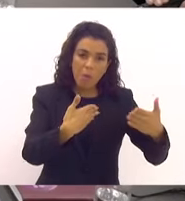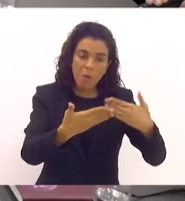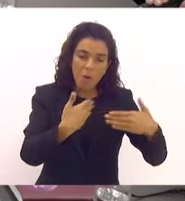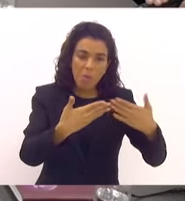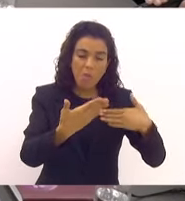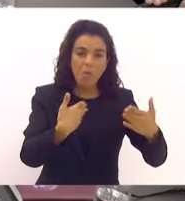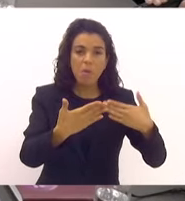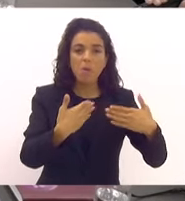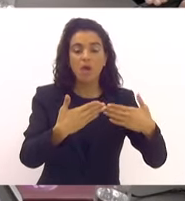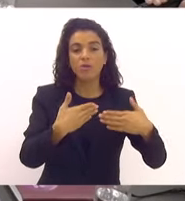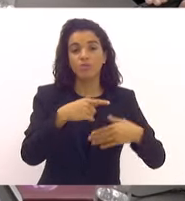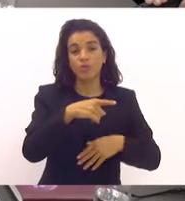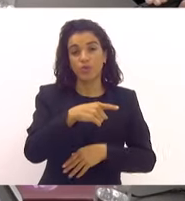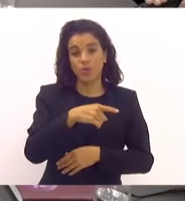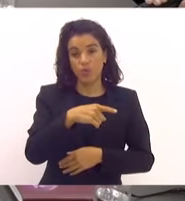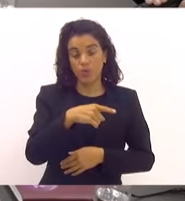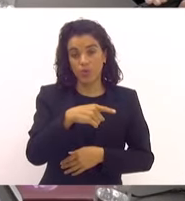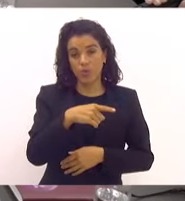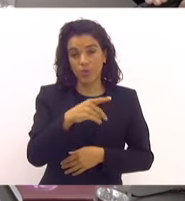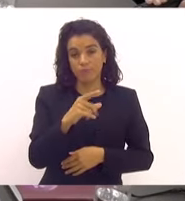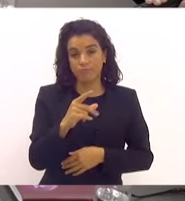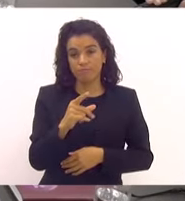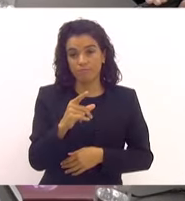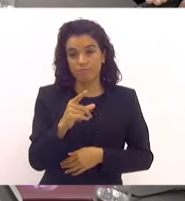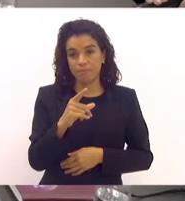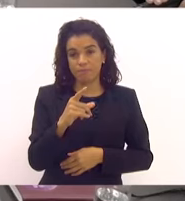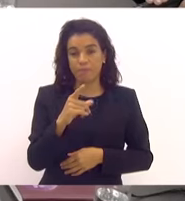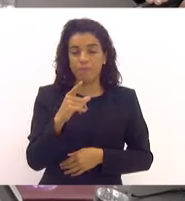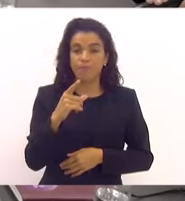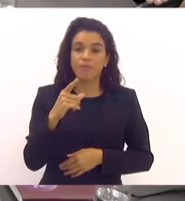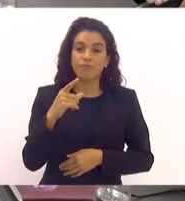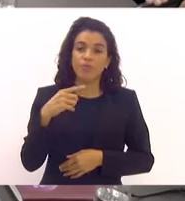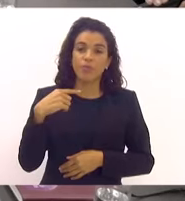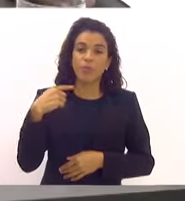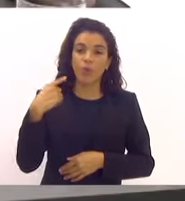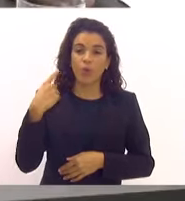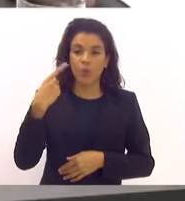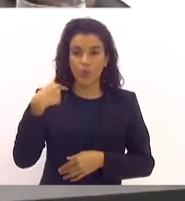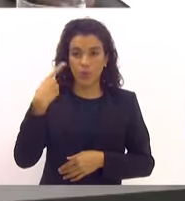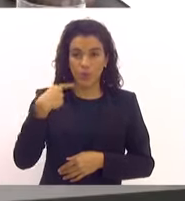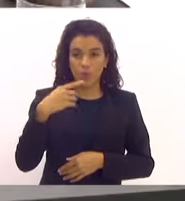com o doutor Fernando Amorim.